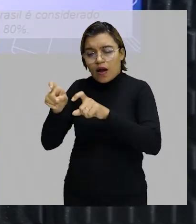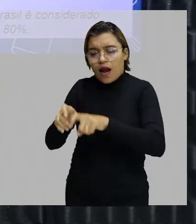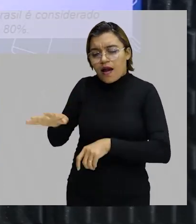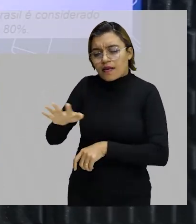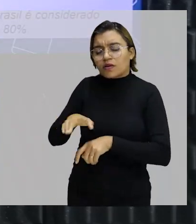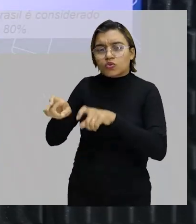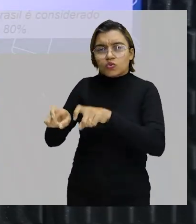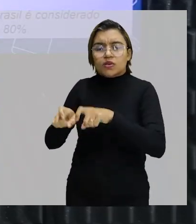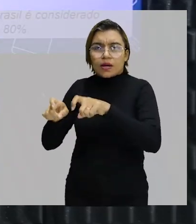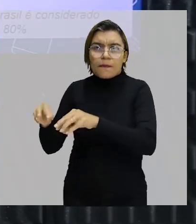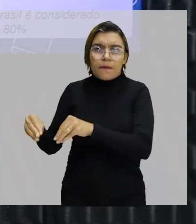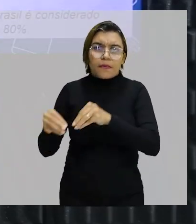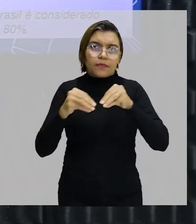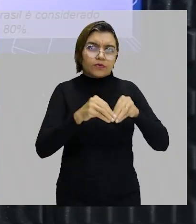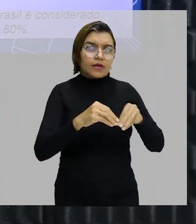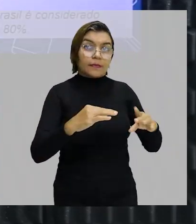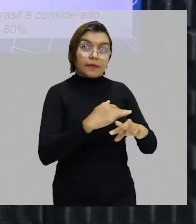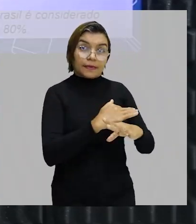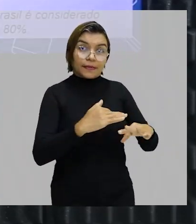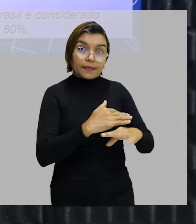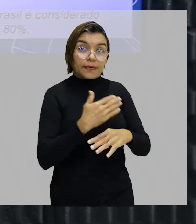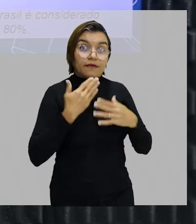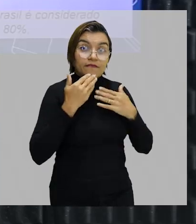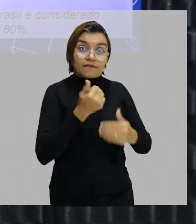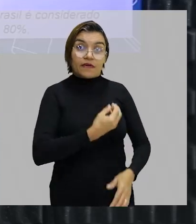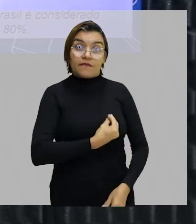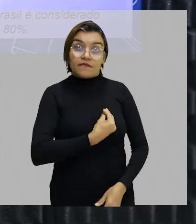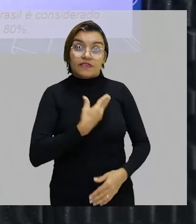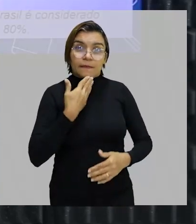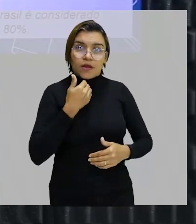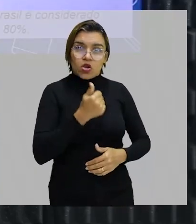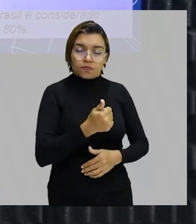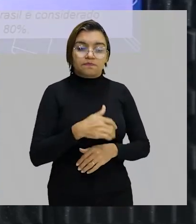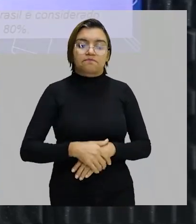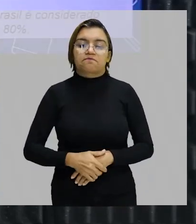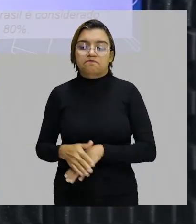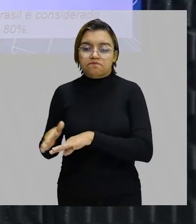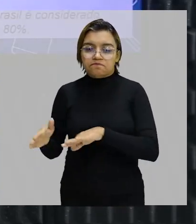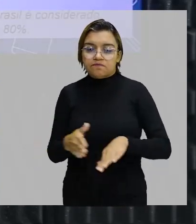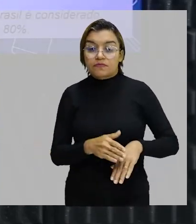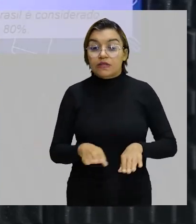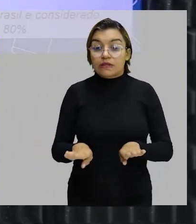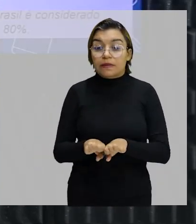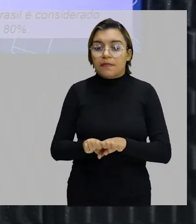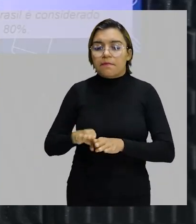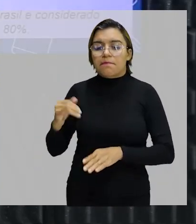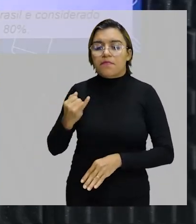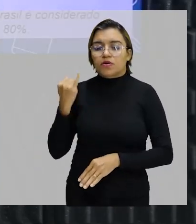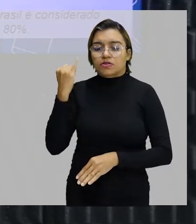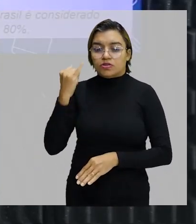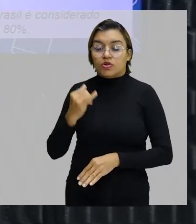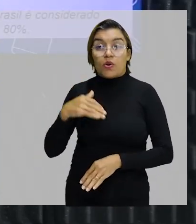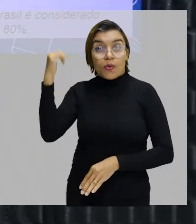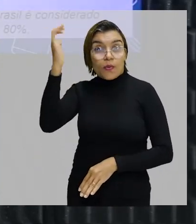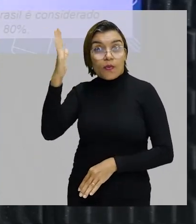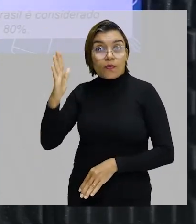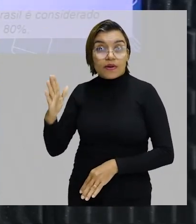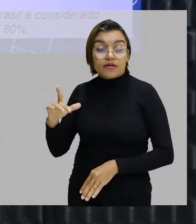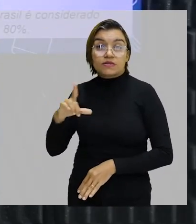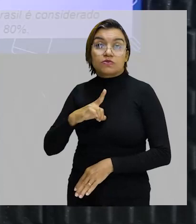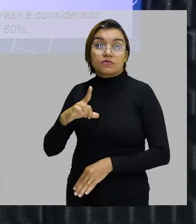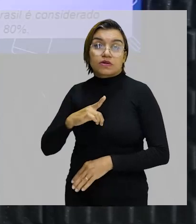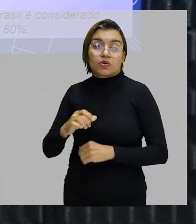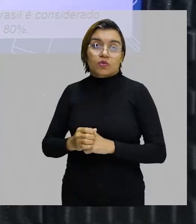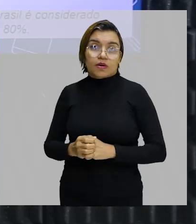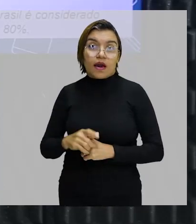da região norte e nordeste do nosso país, beleza? E um dado importante, galera, tá? O Brasil hoje é um país